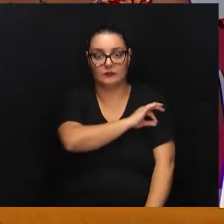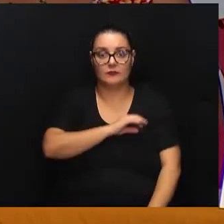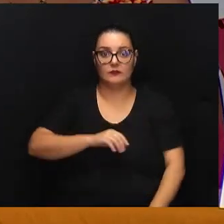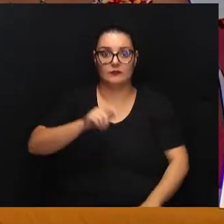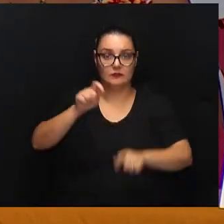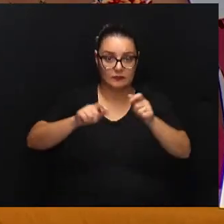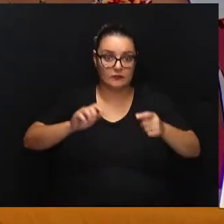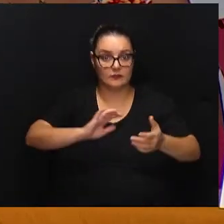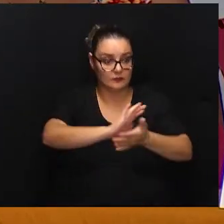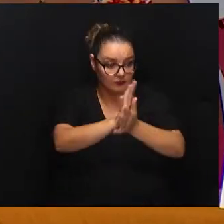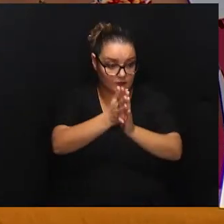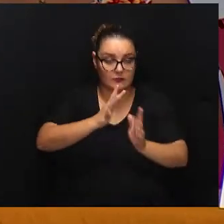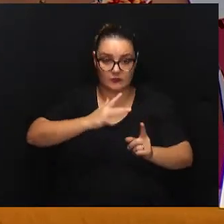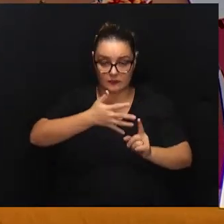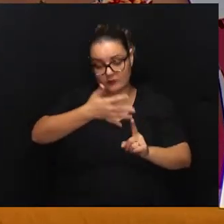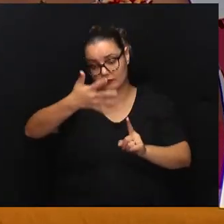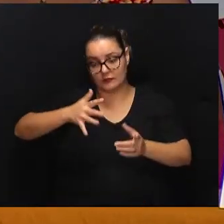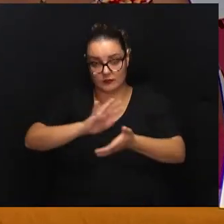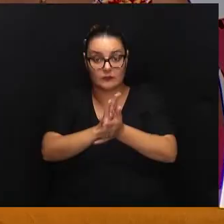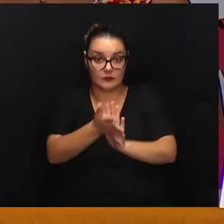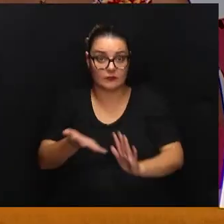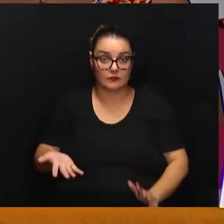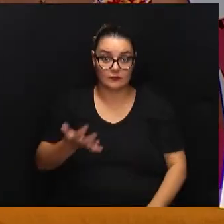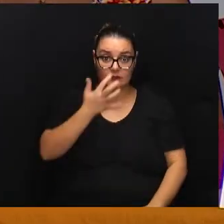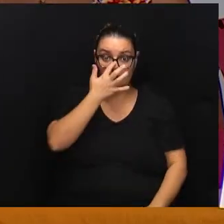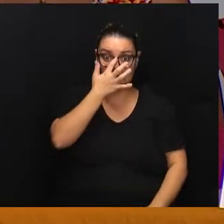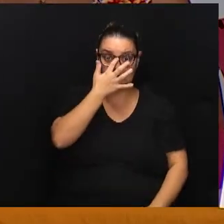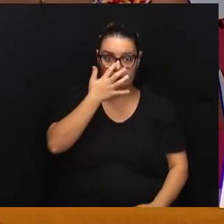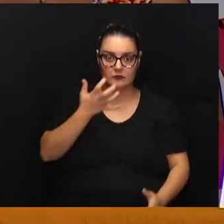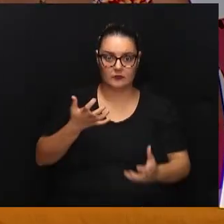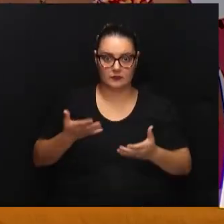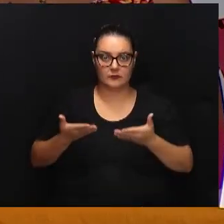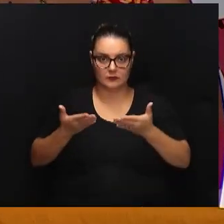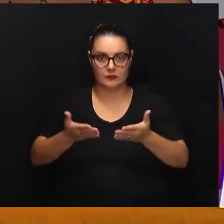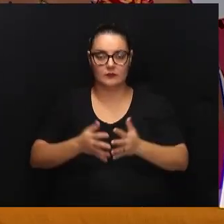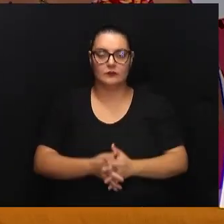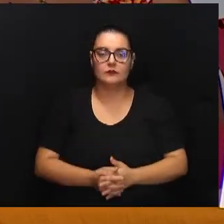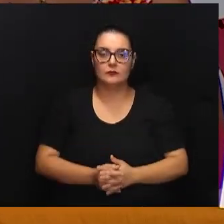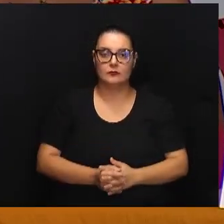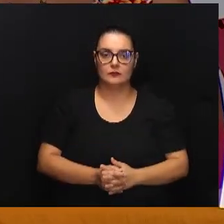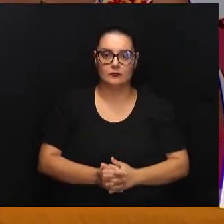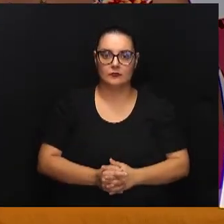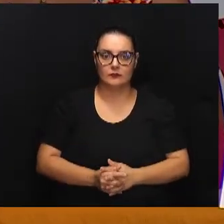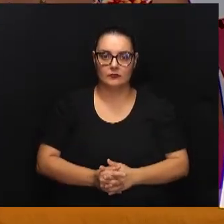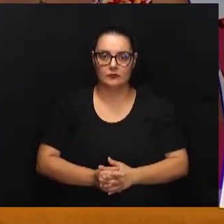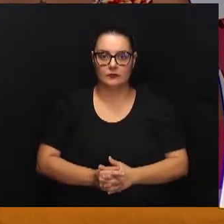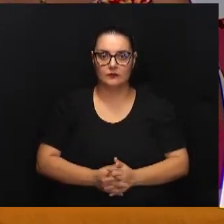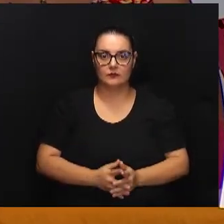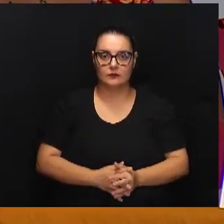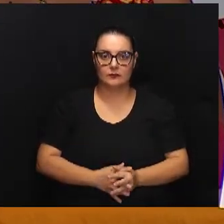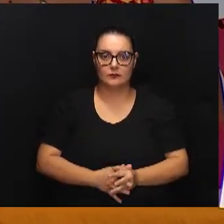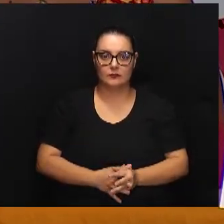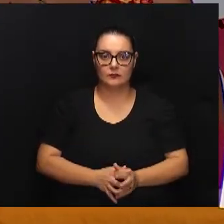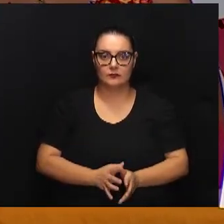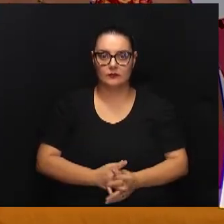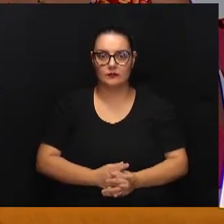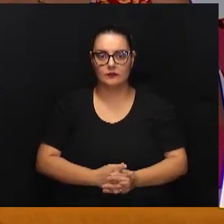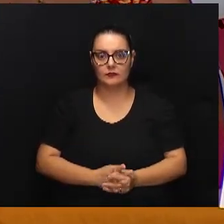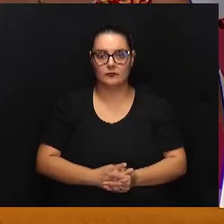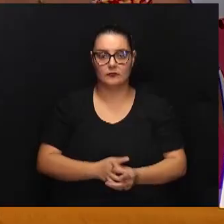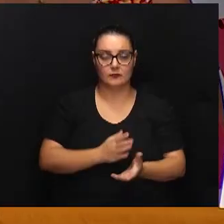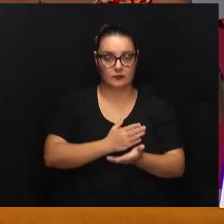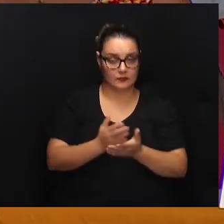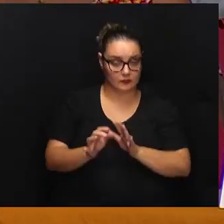não a prefeitura. Gente homofóbica. Né? Então, acho que queria colocar isso, porque